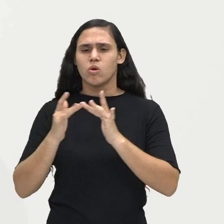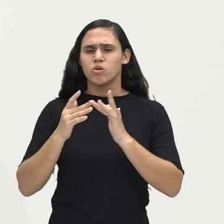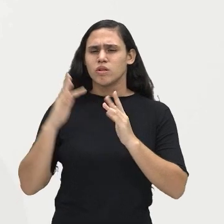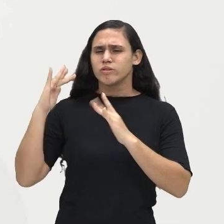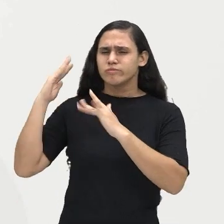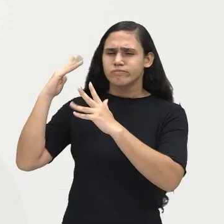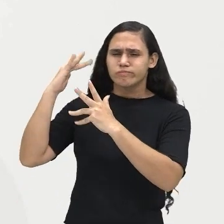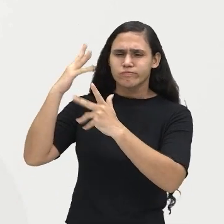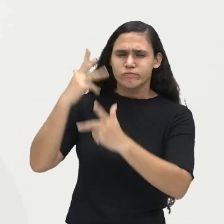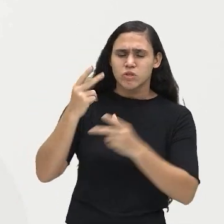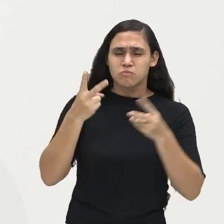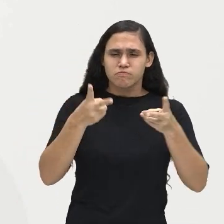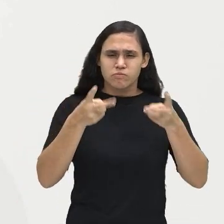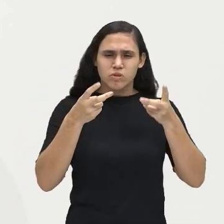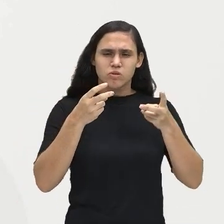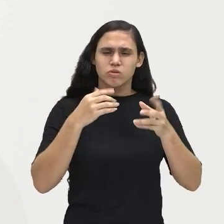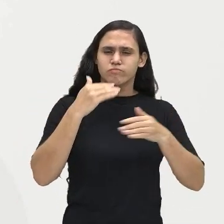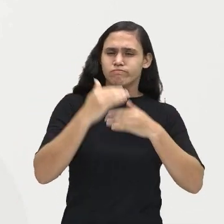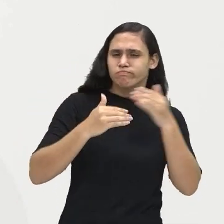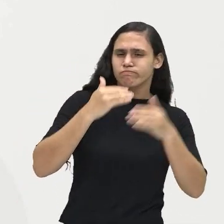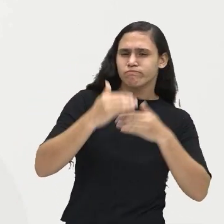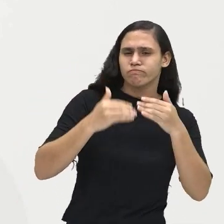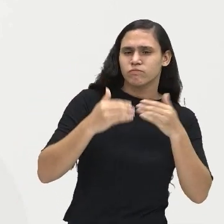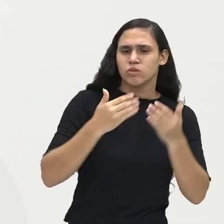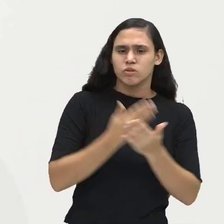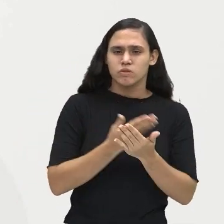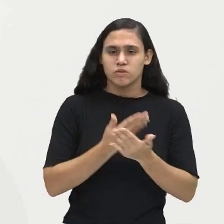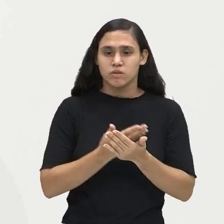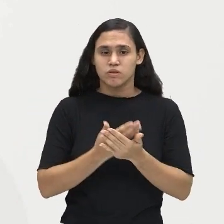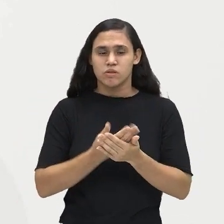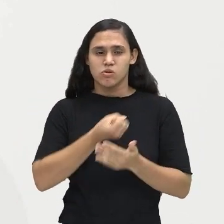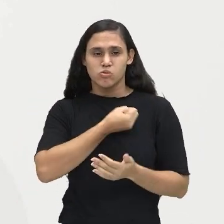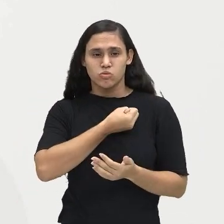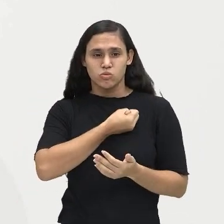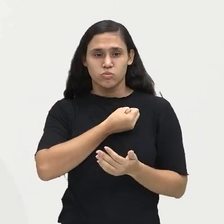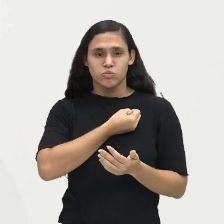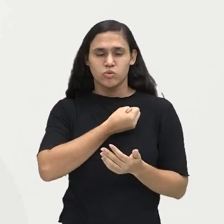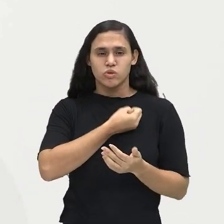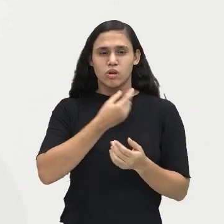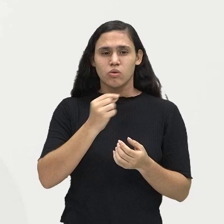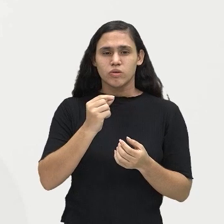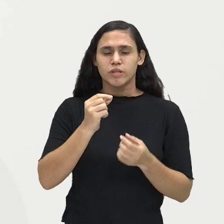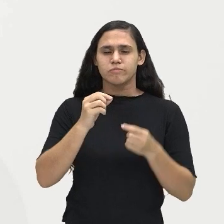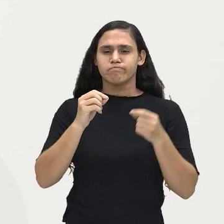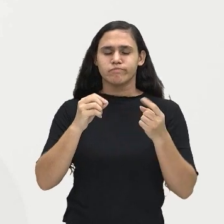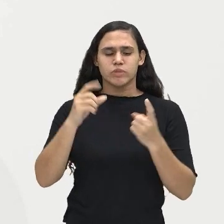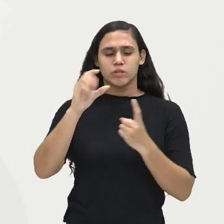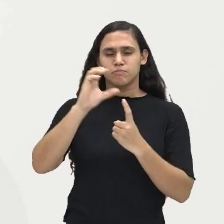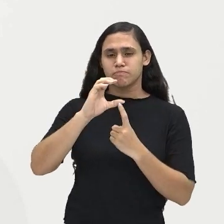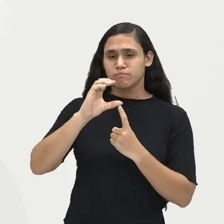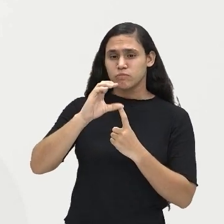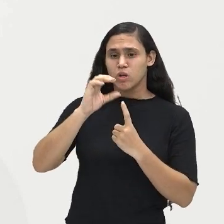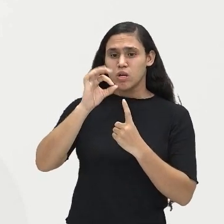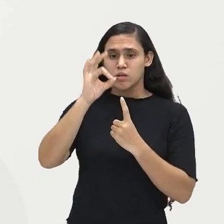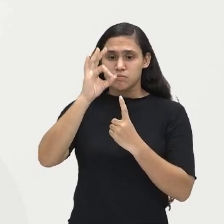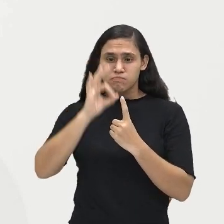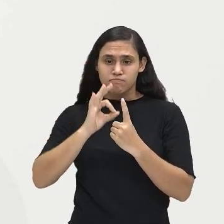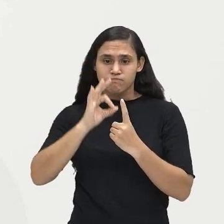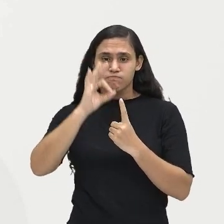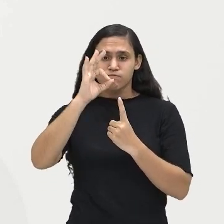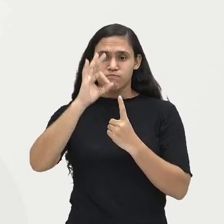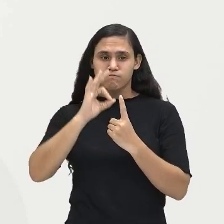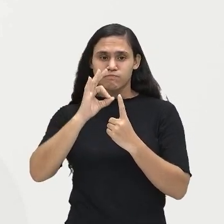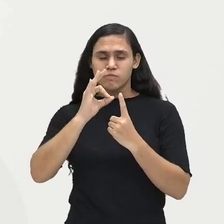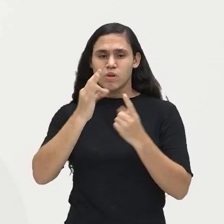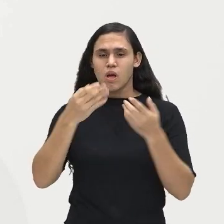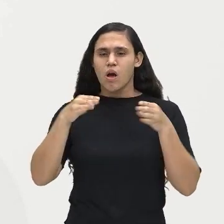um deles é para medições de temperatura que podem ser dita